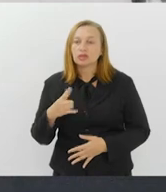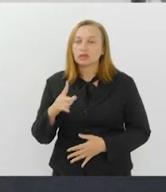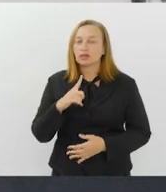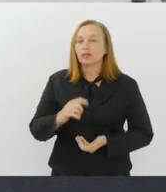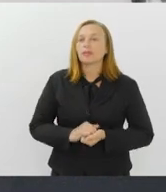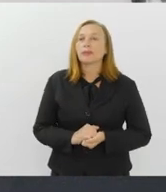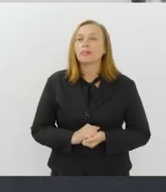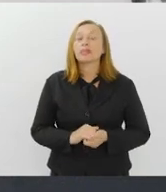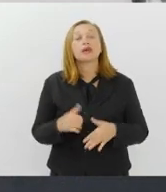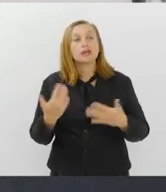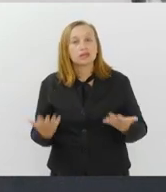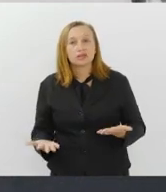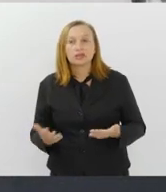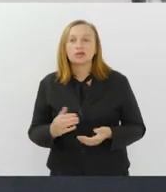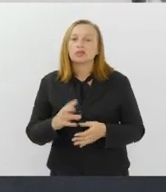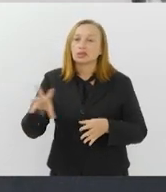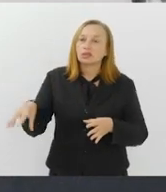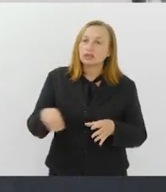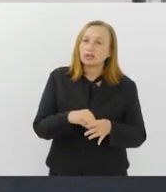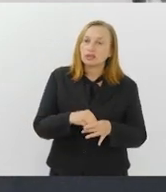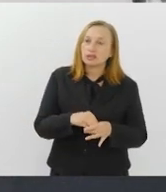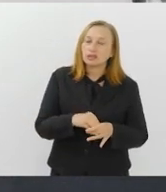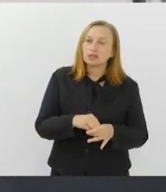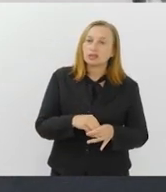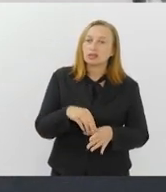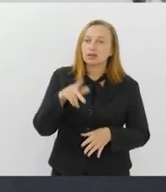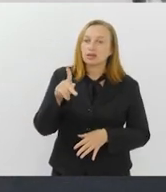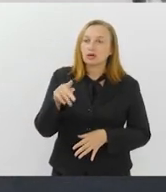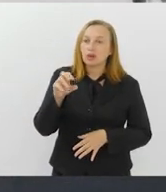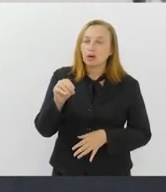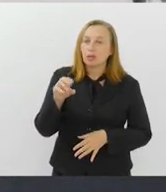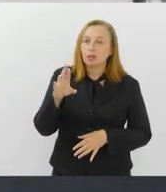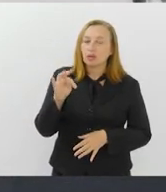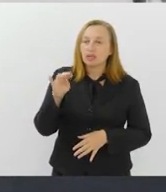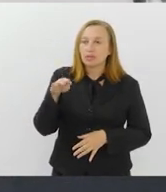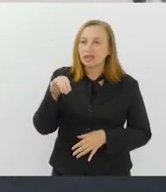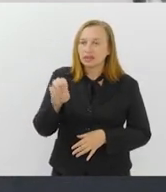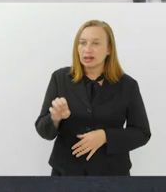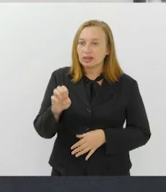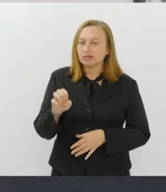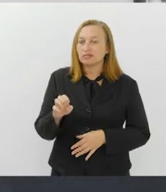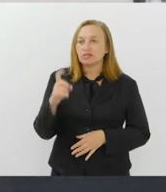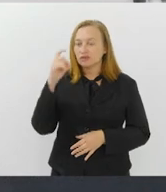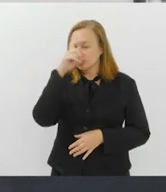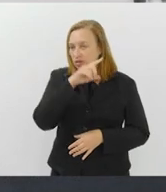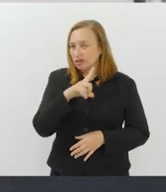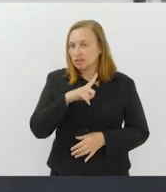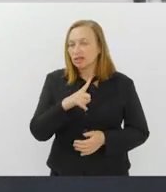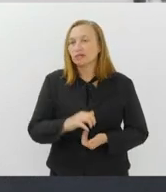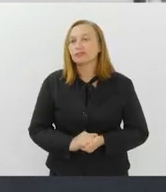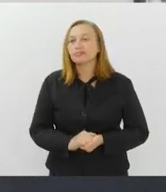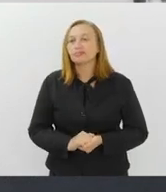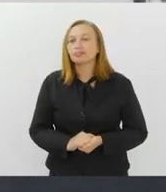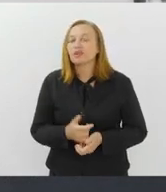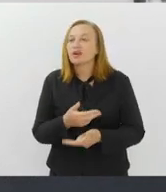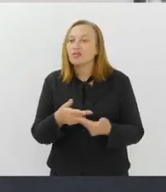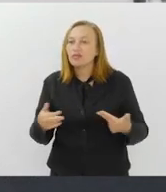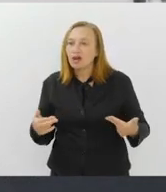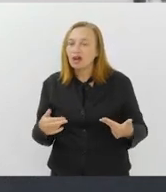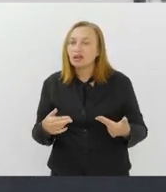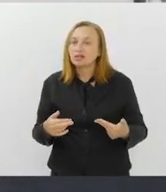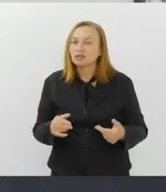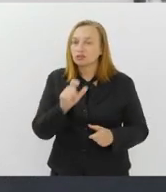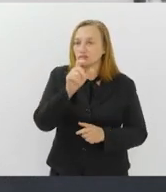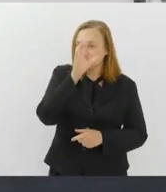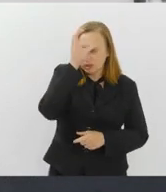No entanto, a implementação da portabilidade enfrenta obstáculos. Muitos